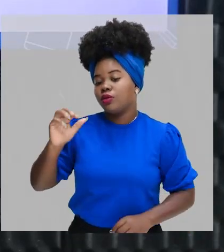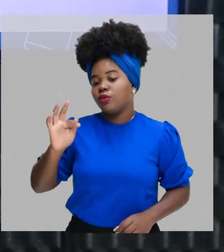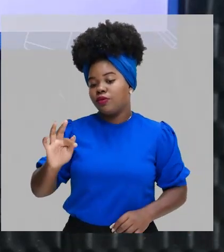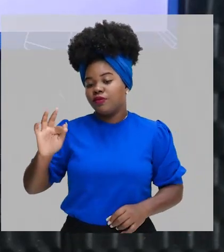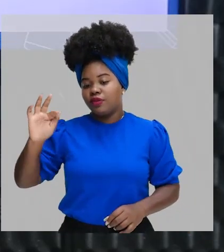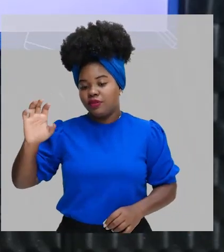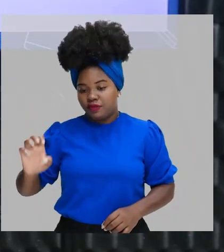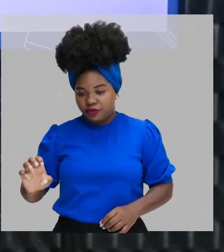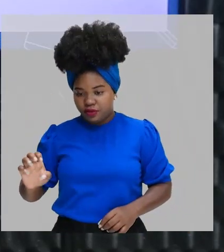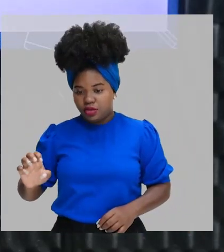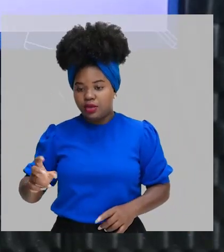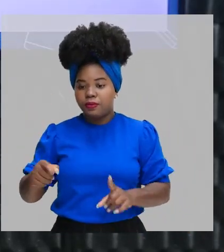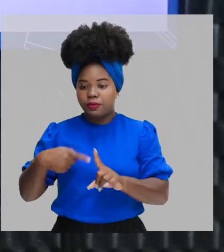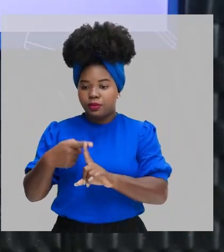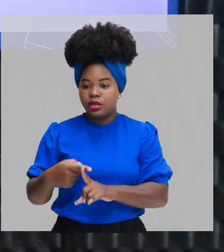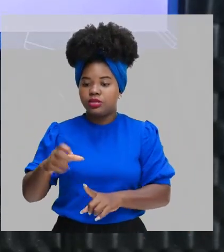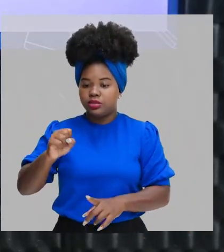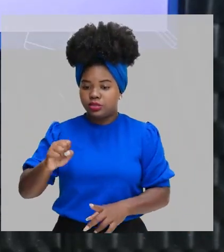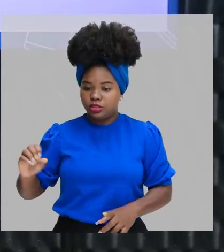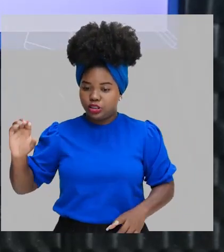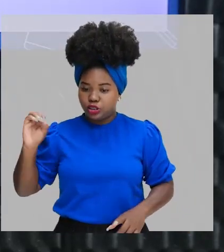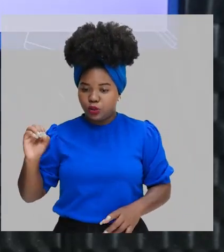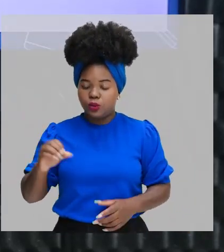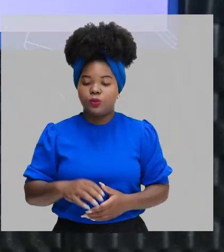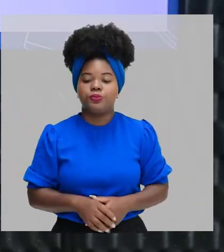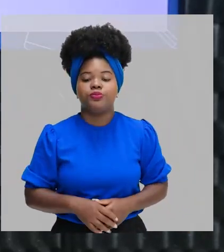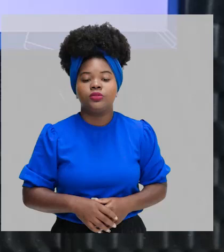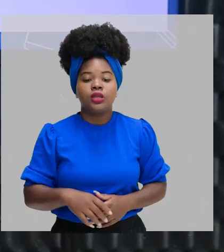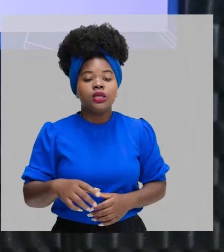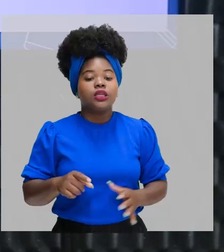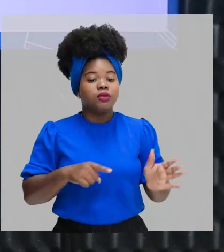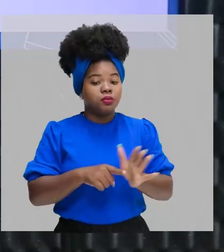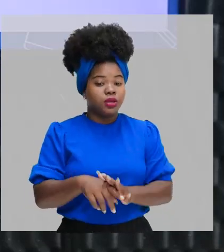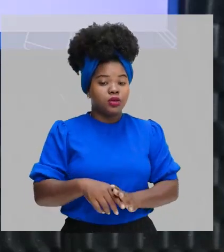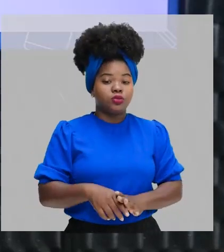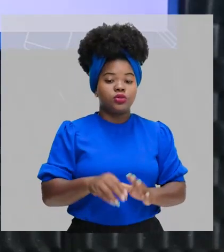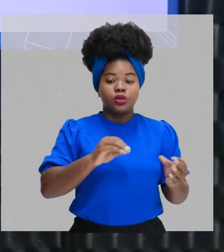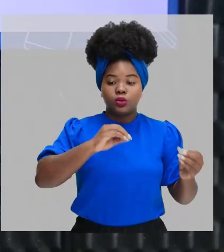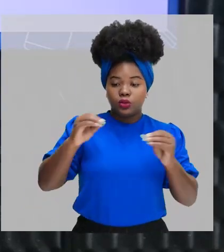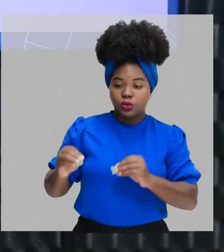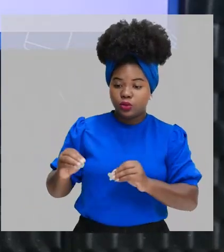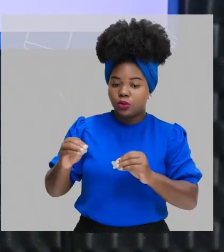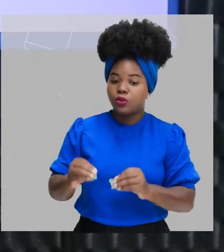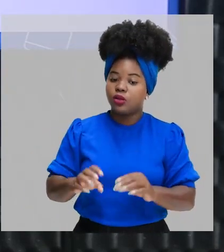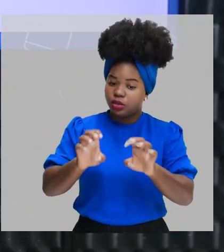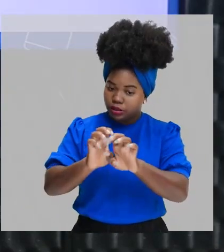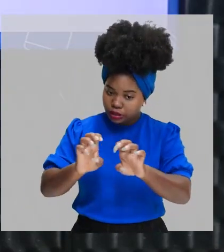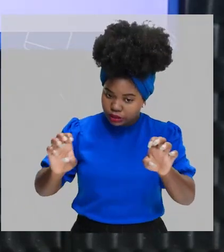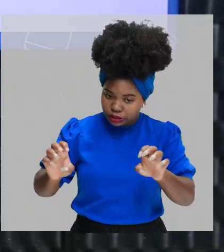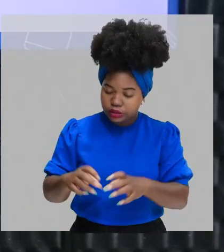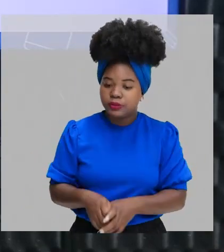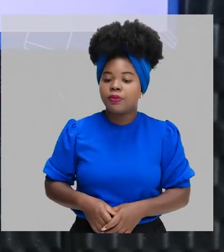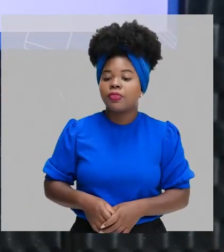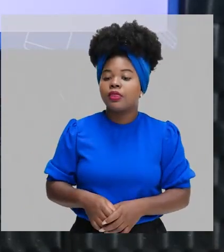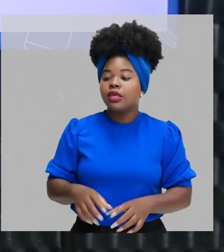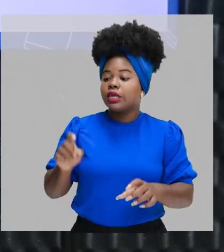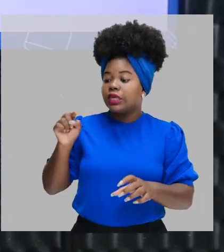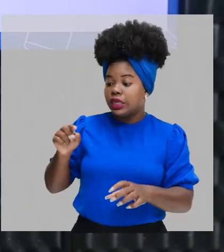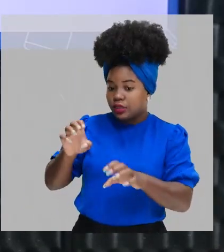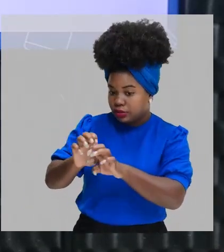enxofre. Né? A questão ela já nos dá a equação e a equação devidamente